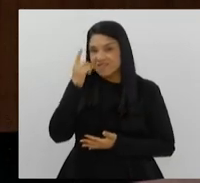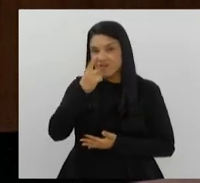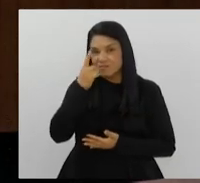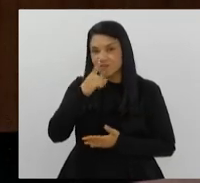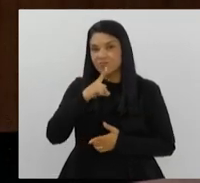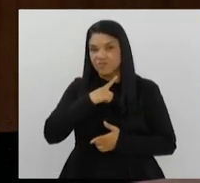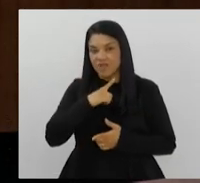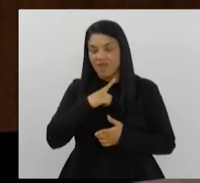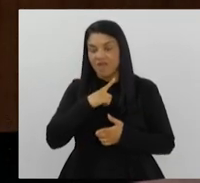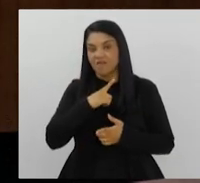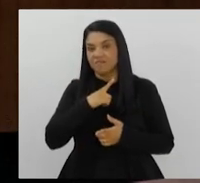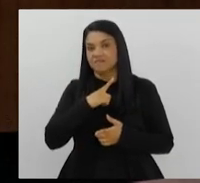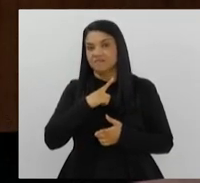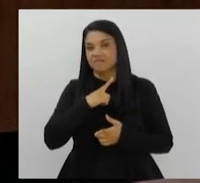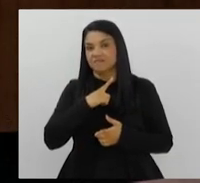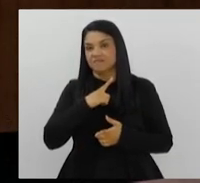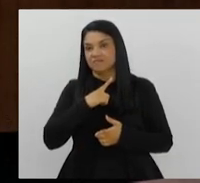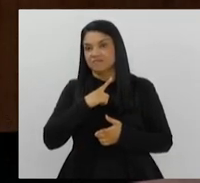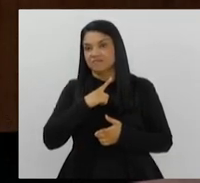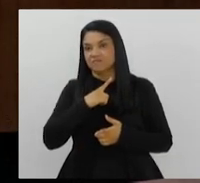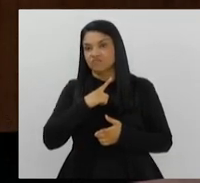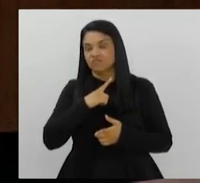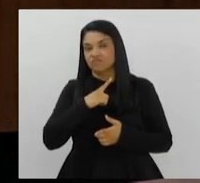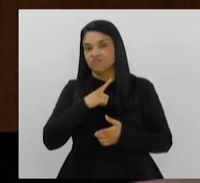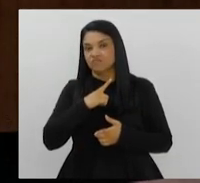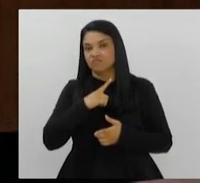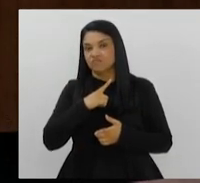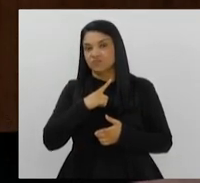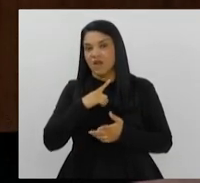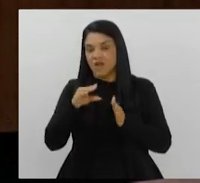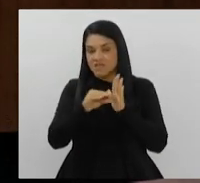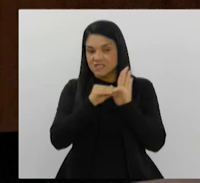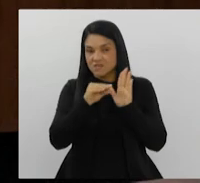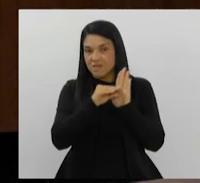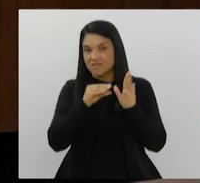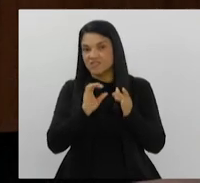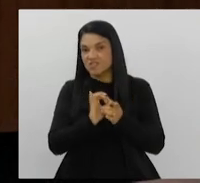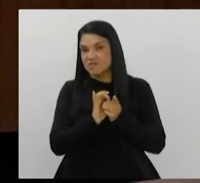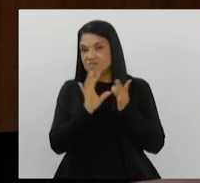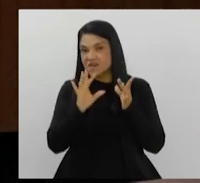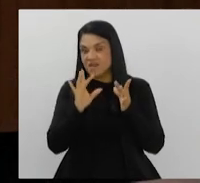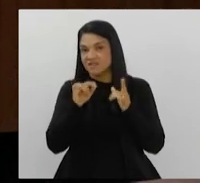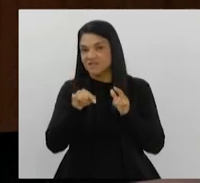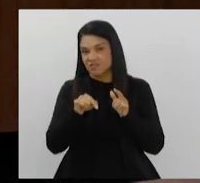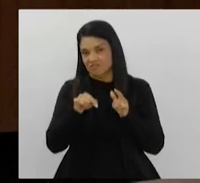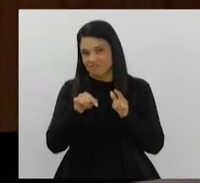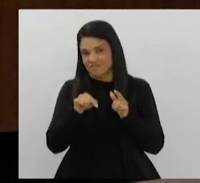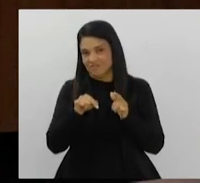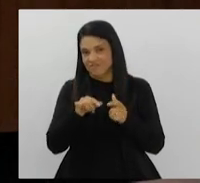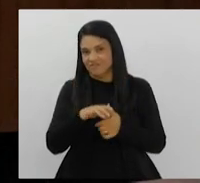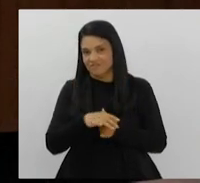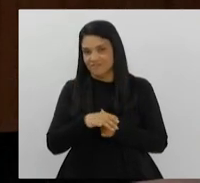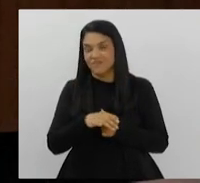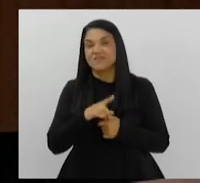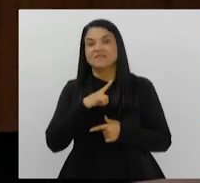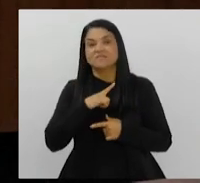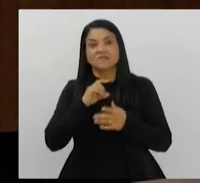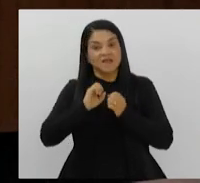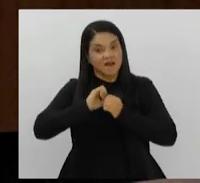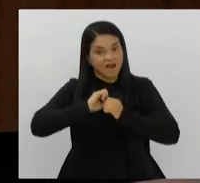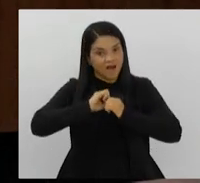no mesmo momento do ano, as suas emendas liberadas para o que seja. Deixando